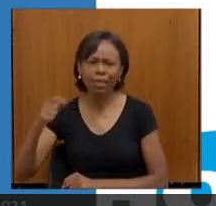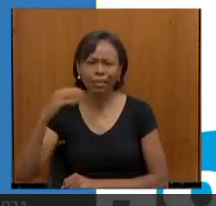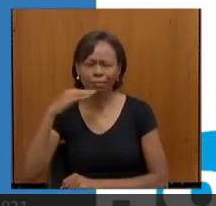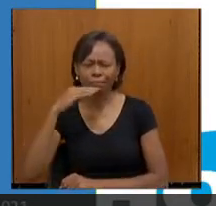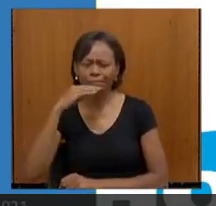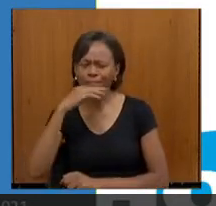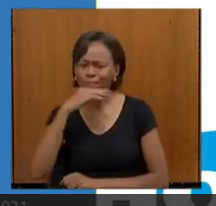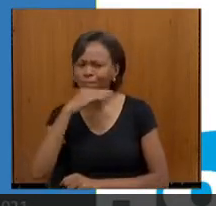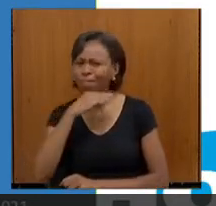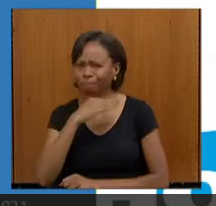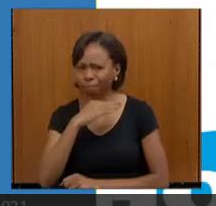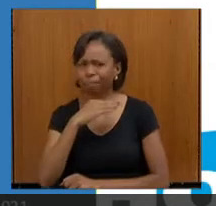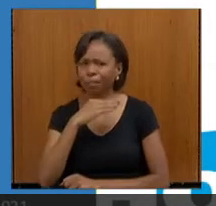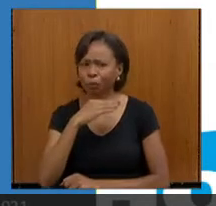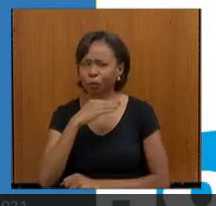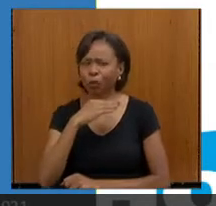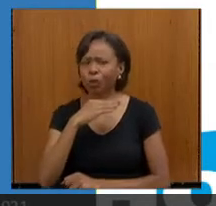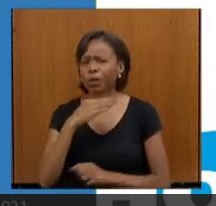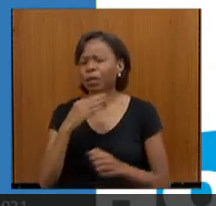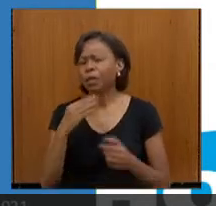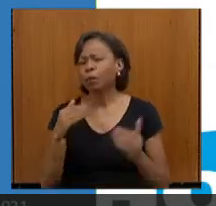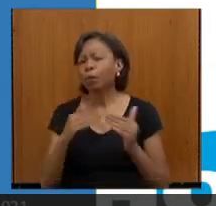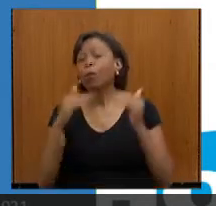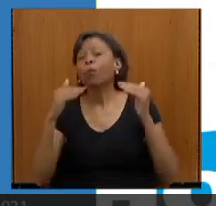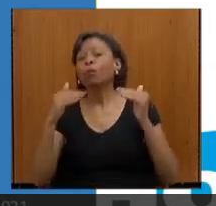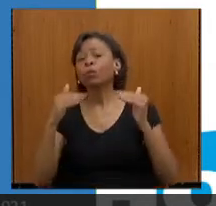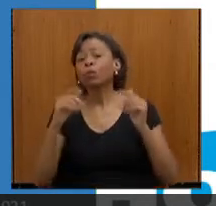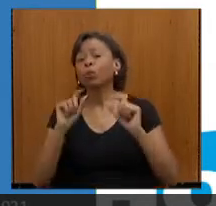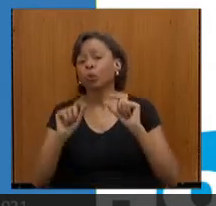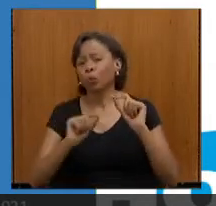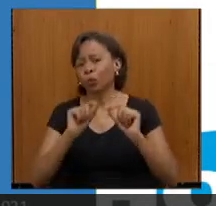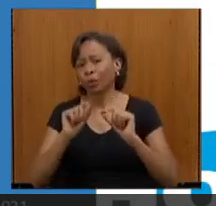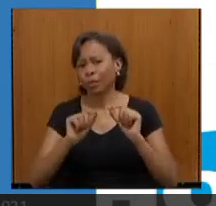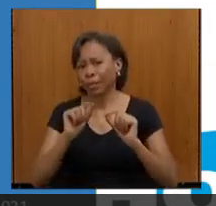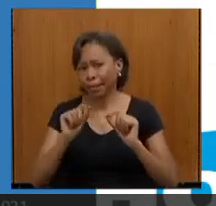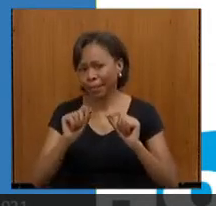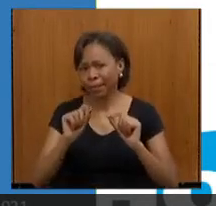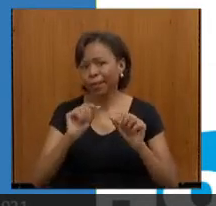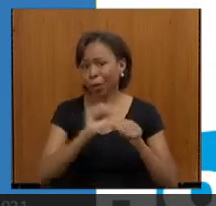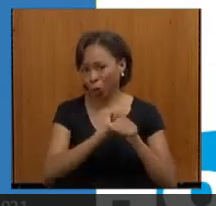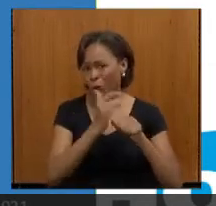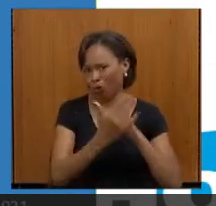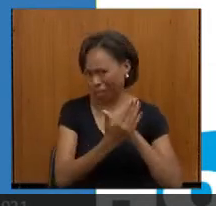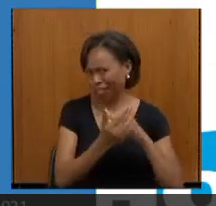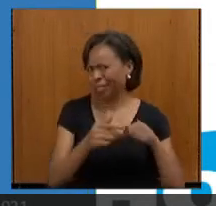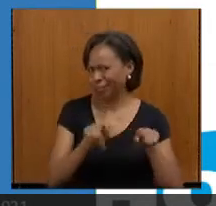naturalmente coincidia com as ondas, ele chegou a ser de